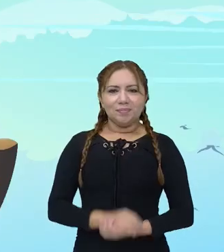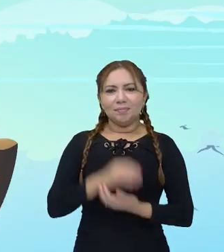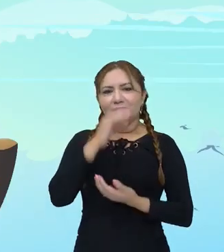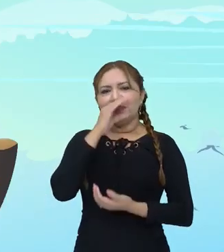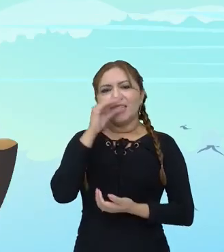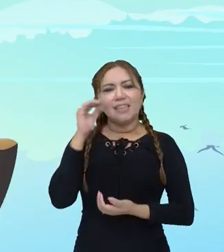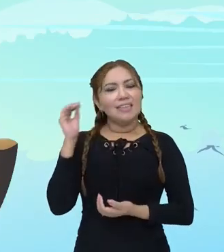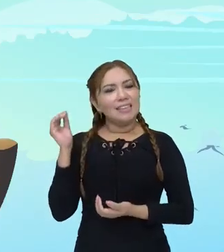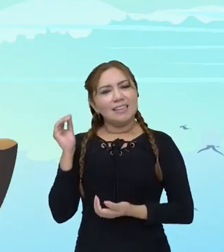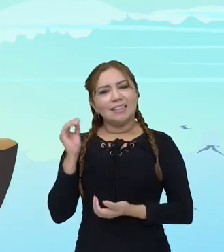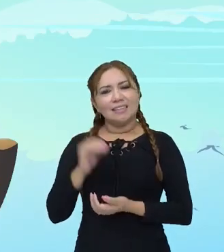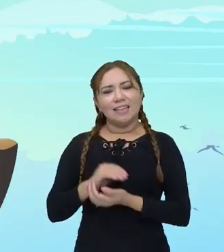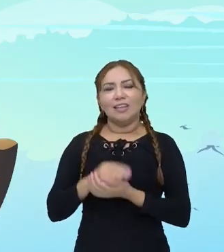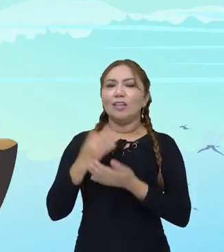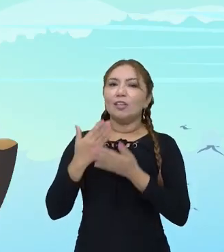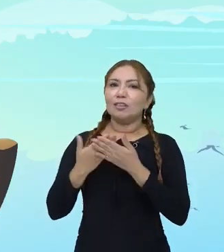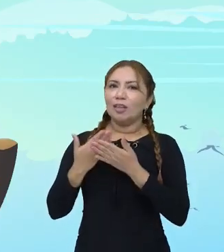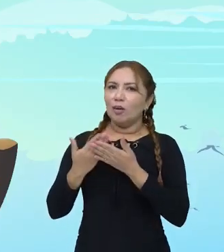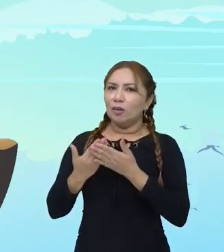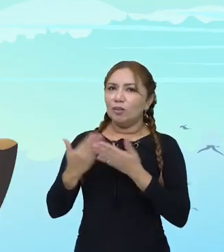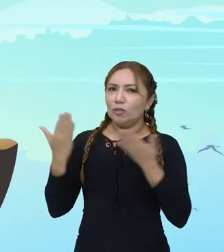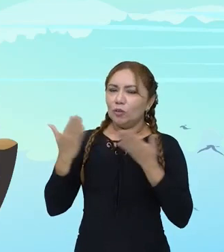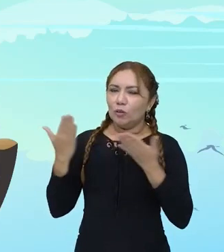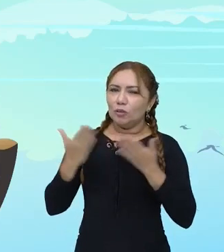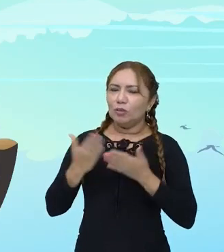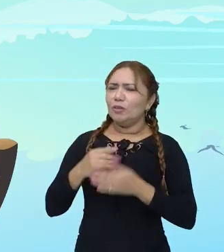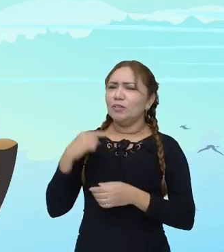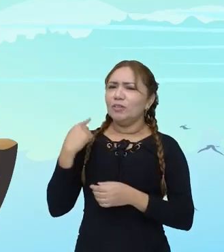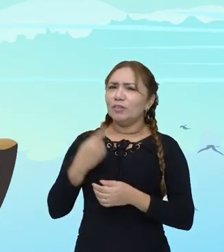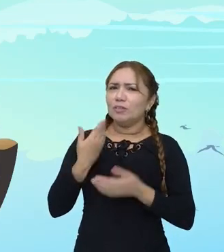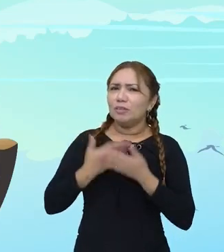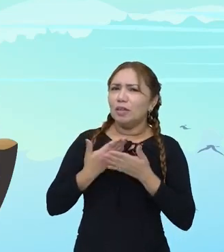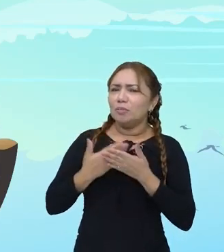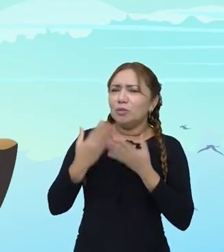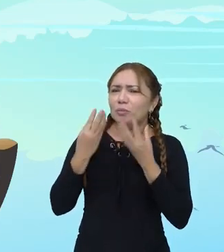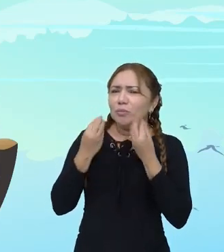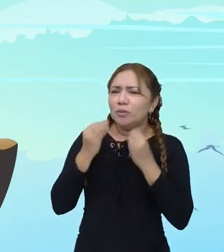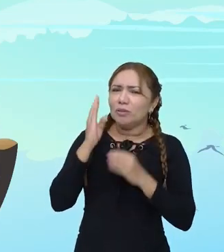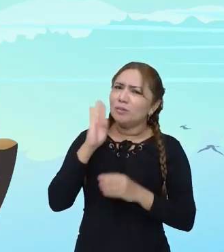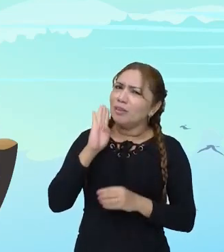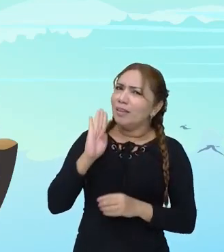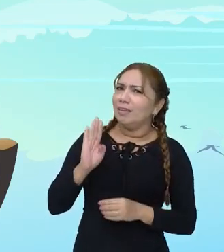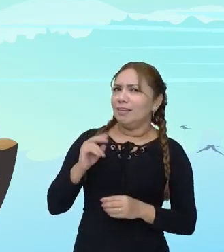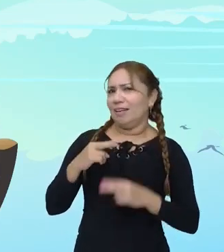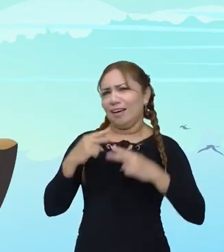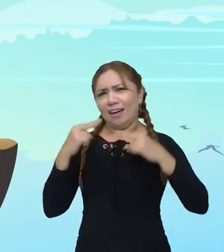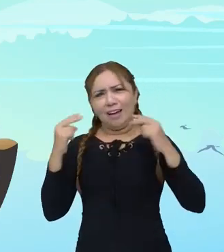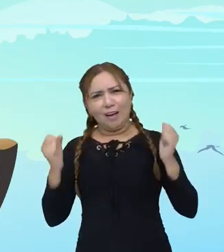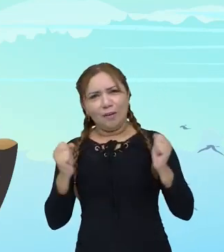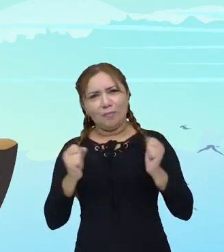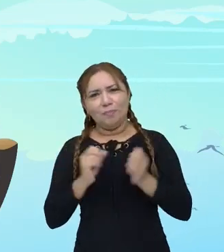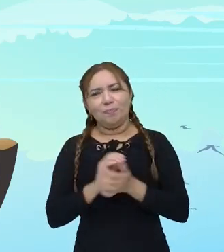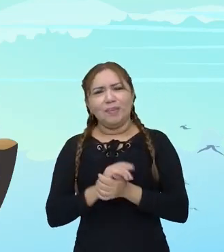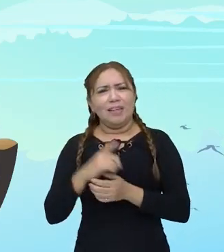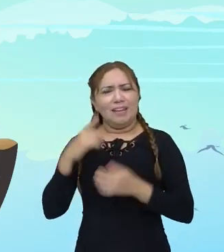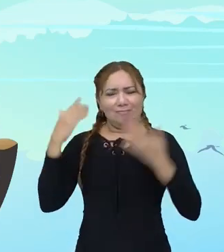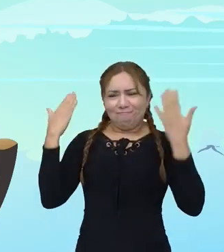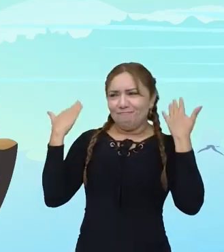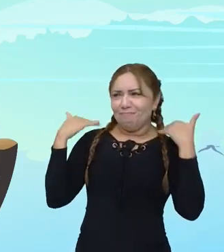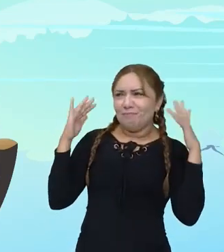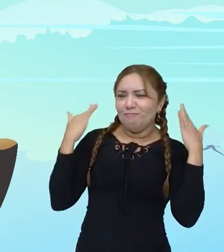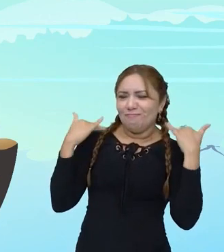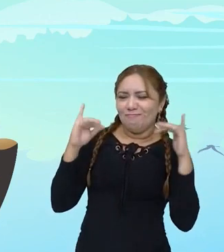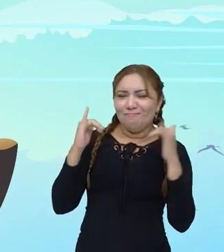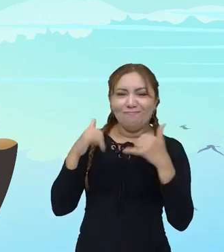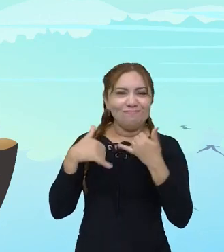Crianças, na nossa aula de hoje nós estudamos muitas coisas legais, não é verdade? Nós nos aventuramos muito,